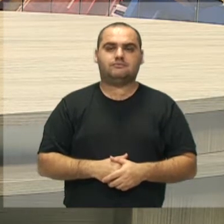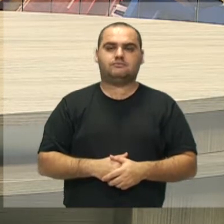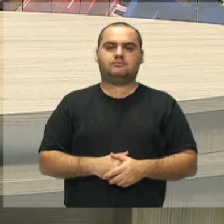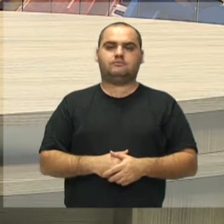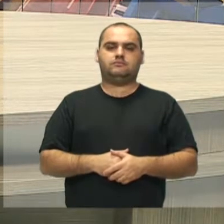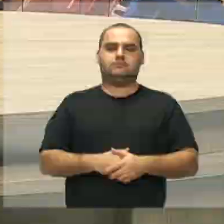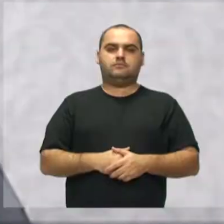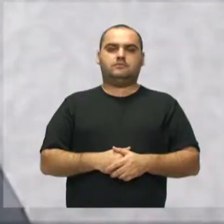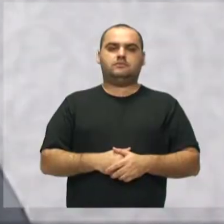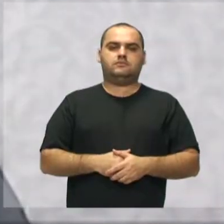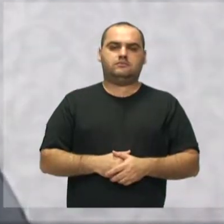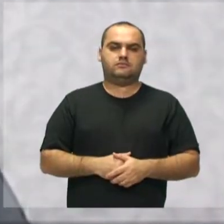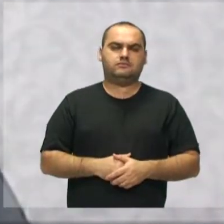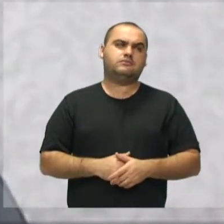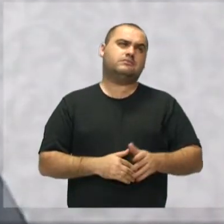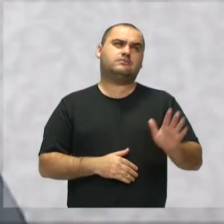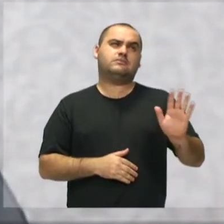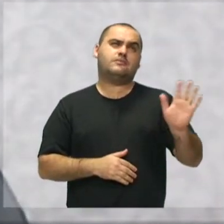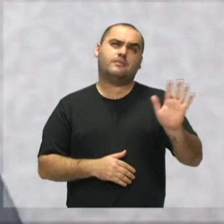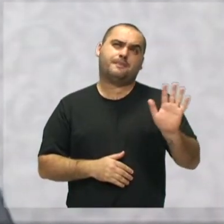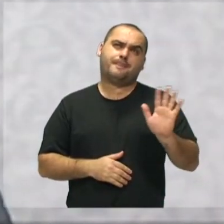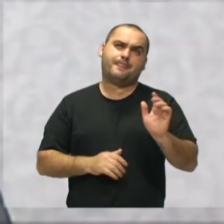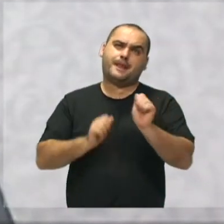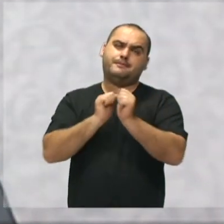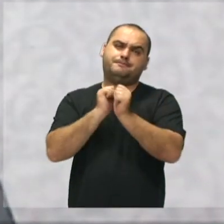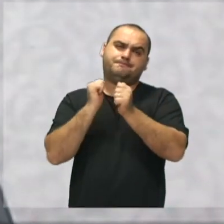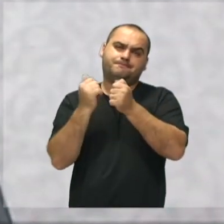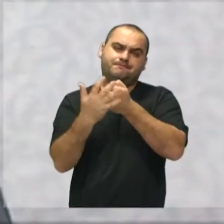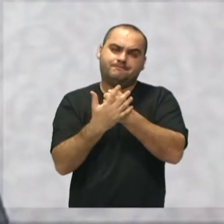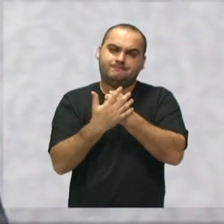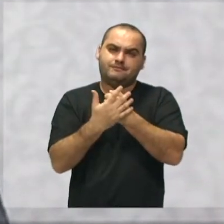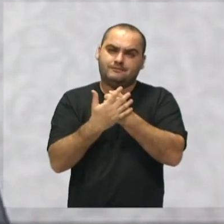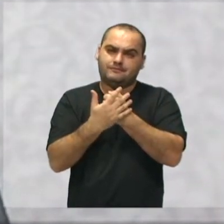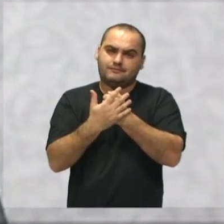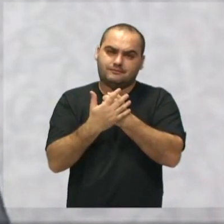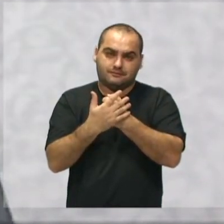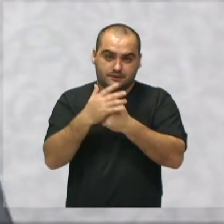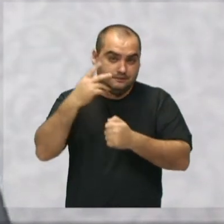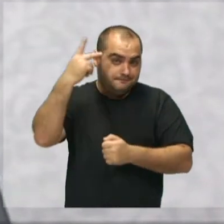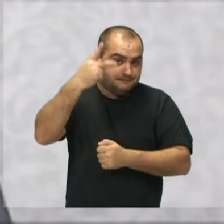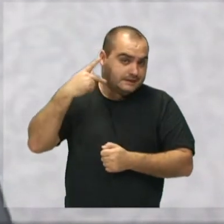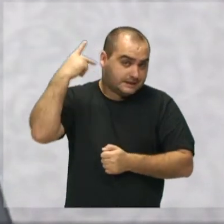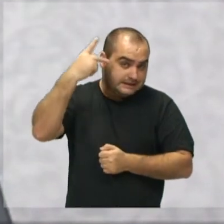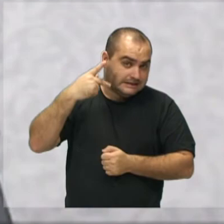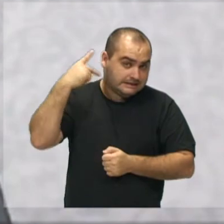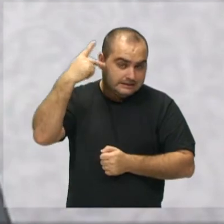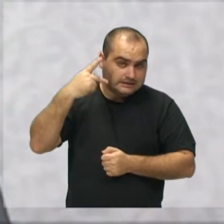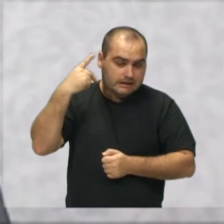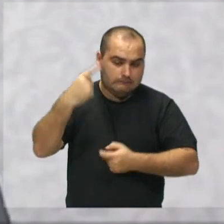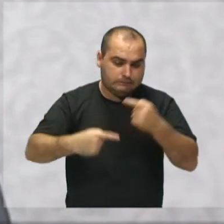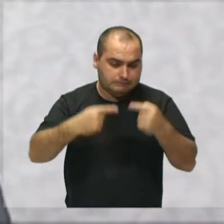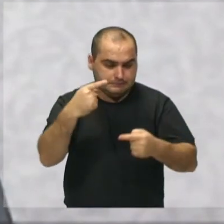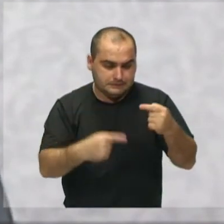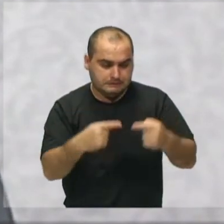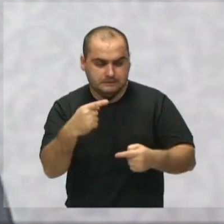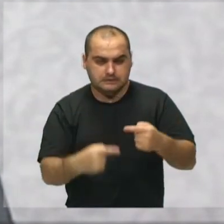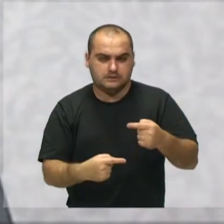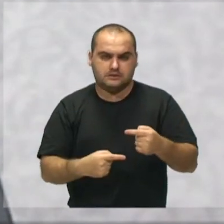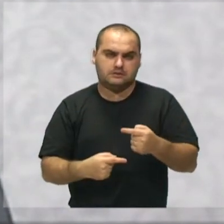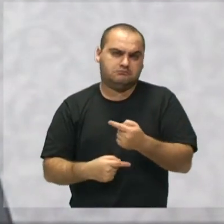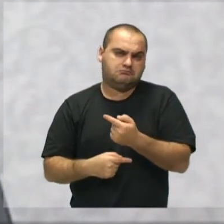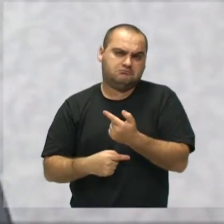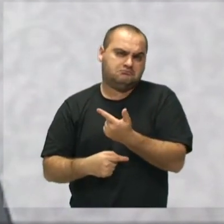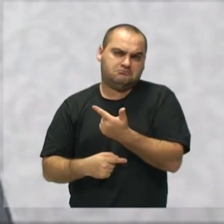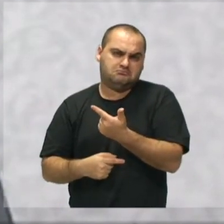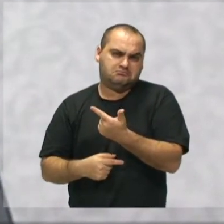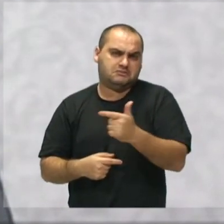Não, eu digo, a pandemia, no sentido da política de combate à pandemia, não foi